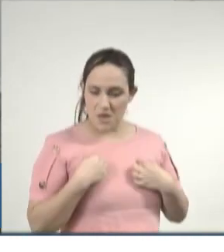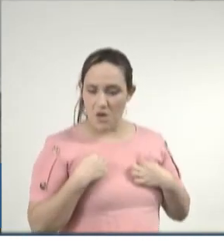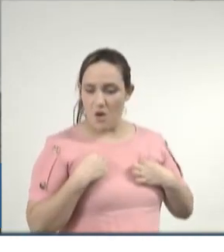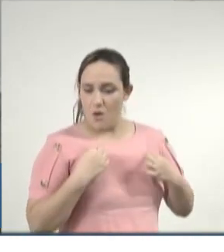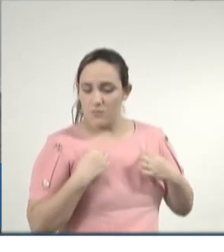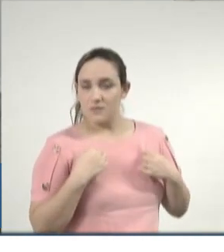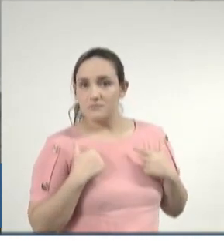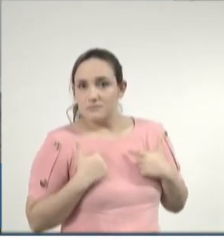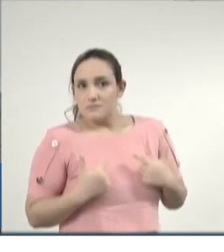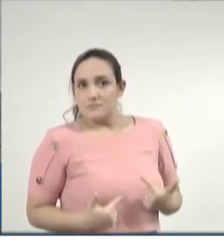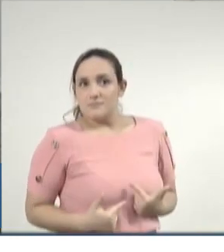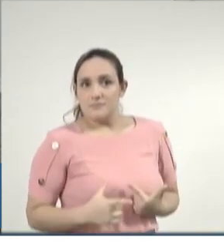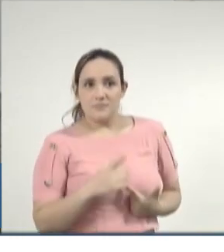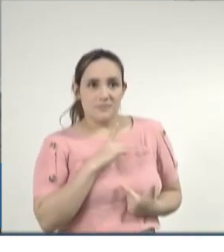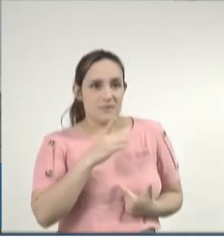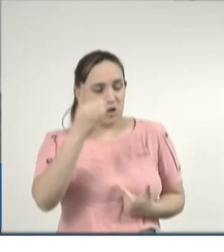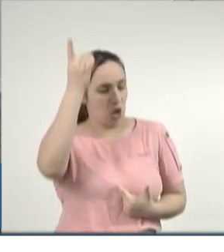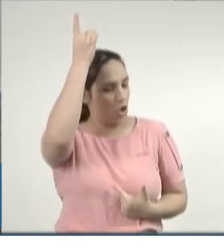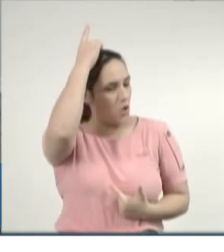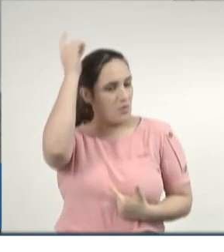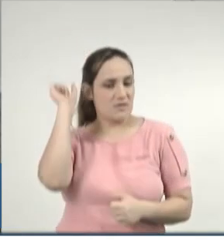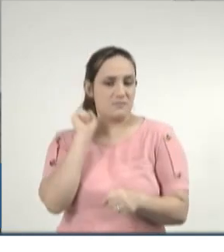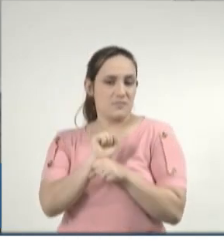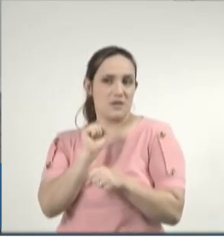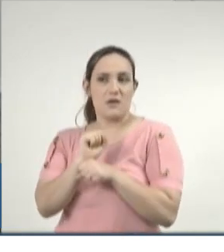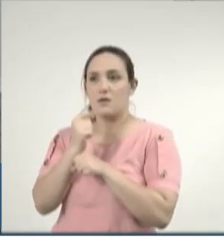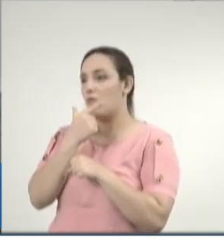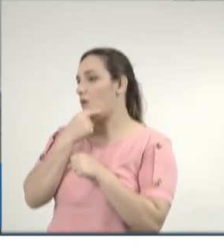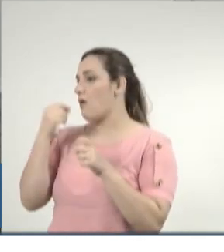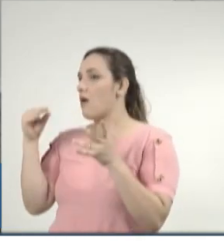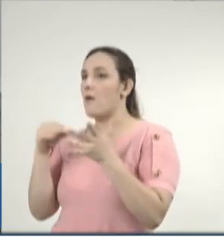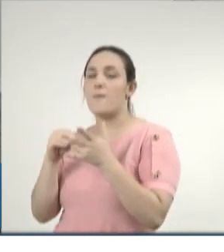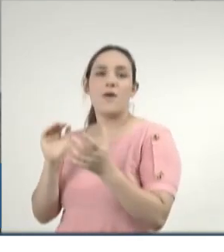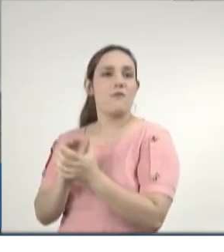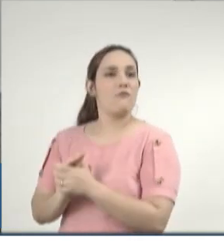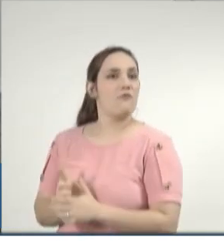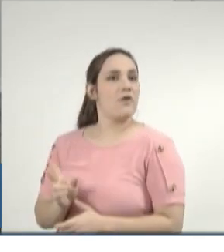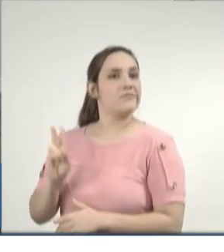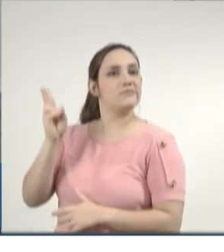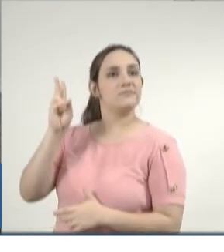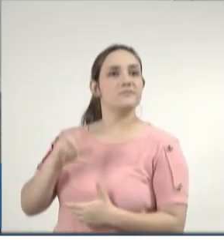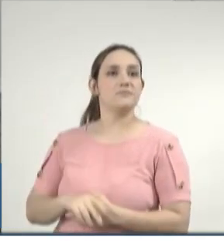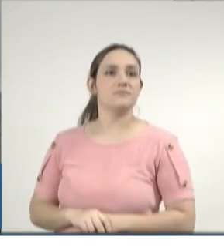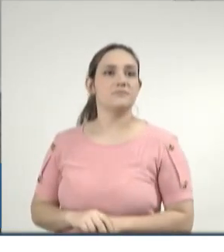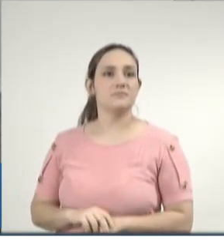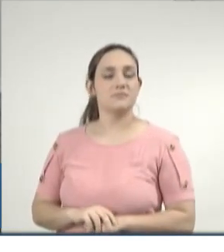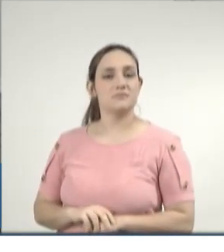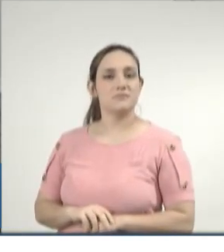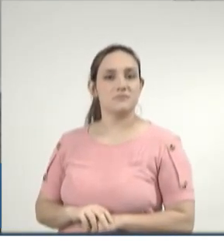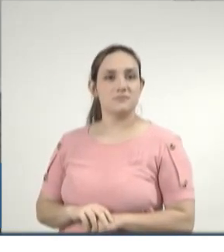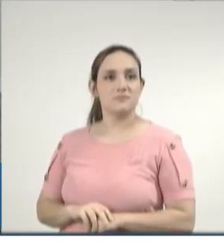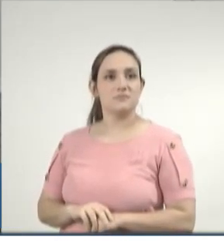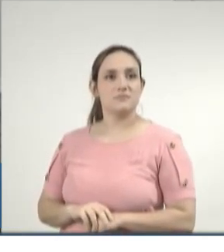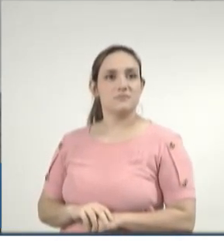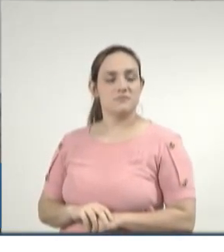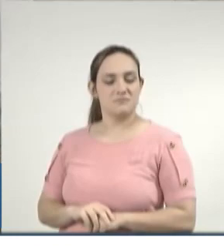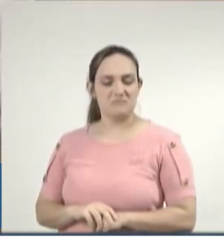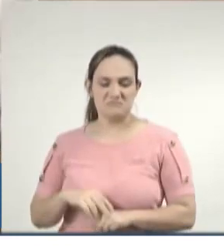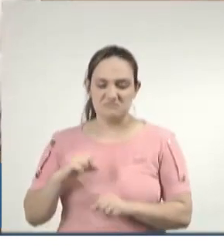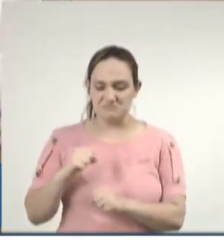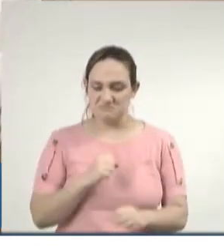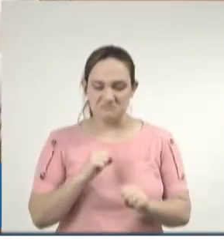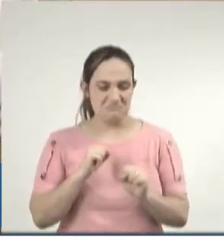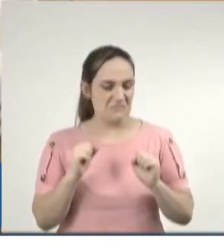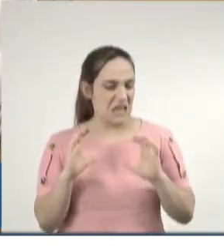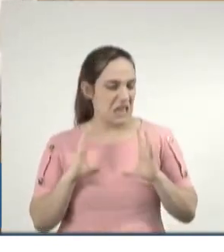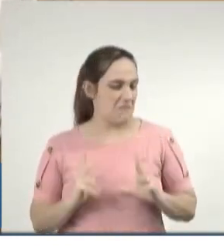vestida, cheia de dons, esperando um marido à altura do valor que essa mulher tem pelos seus dons domésticos,